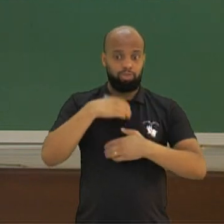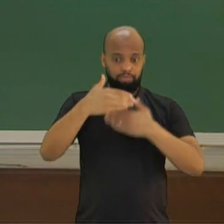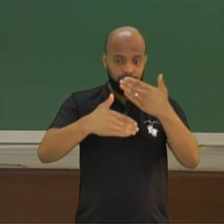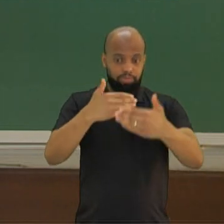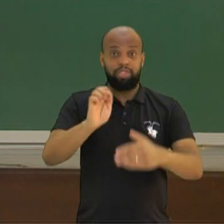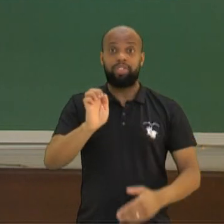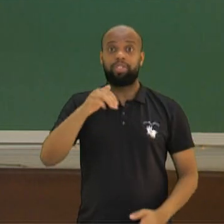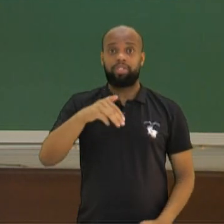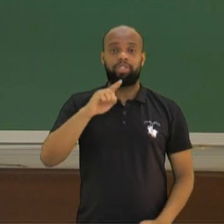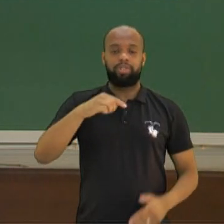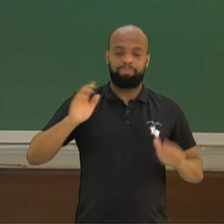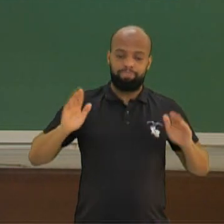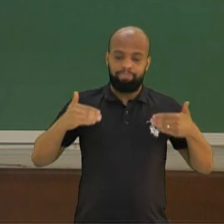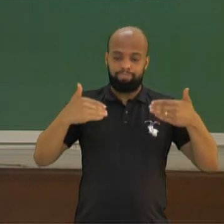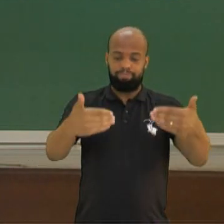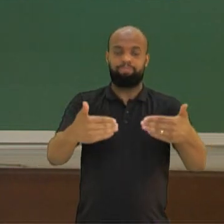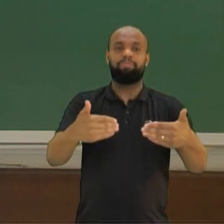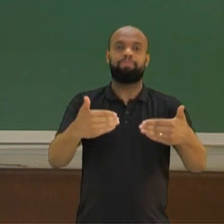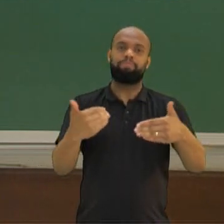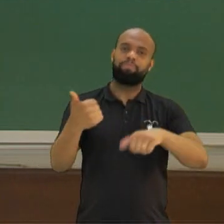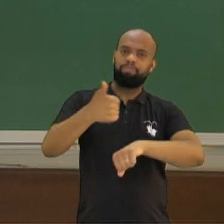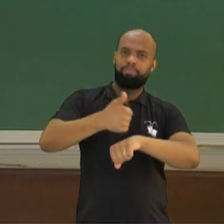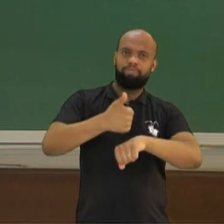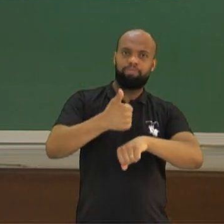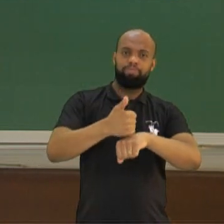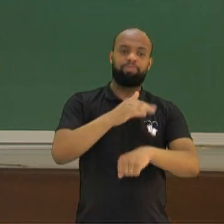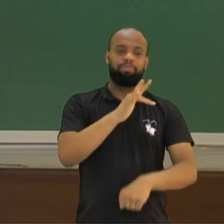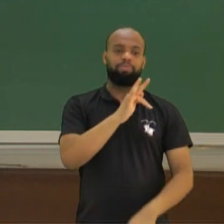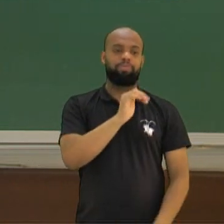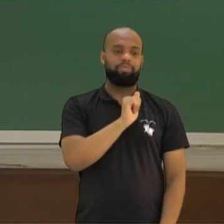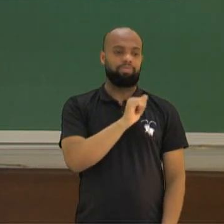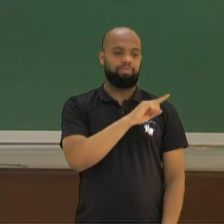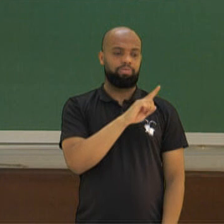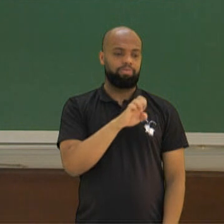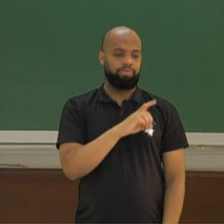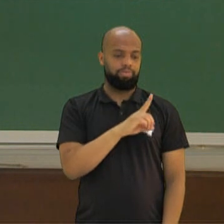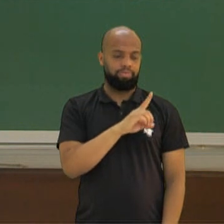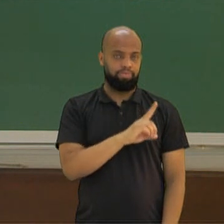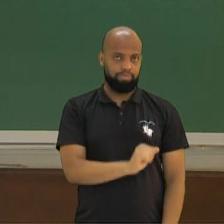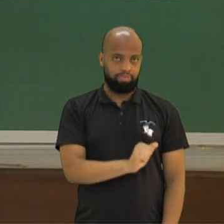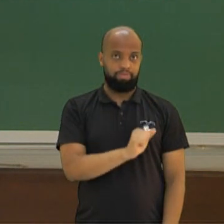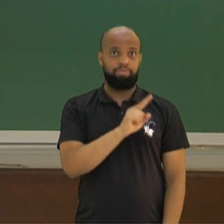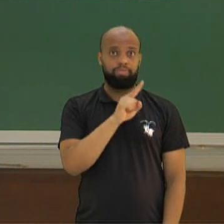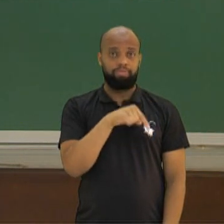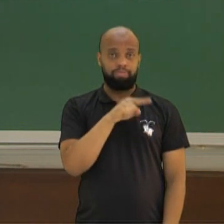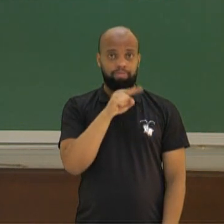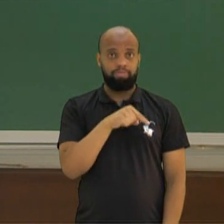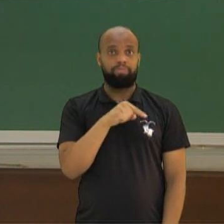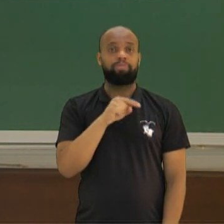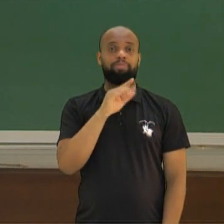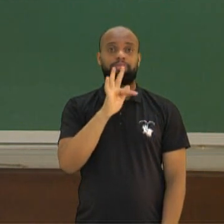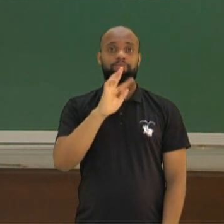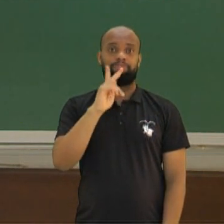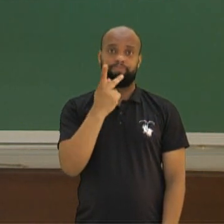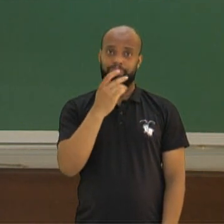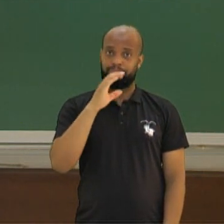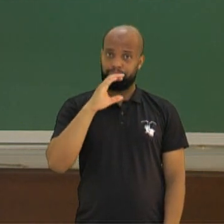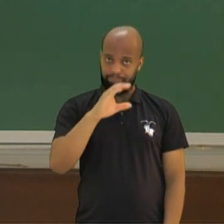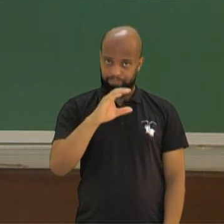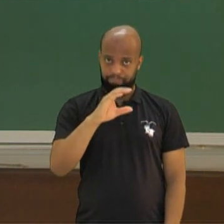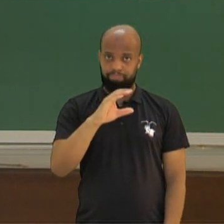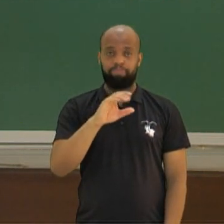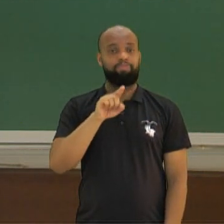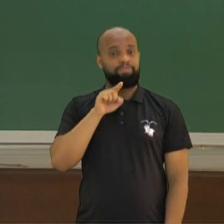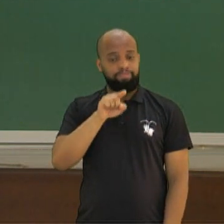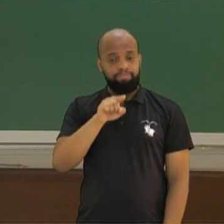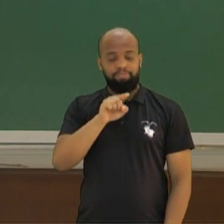ministro chefe da Casa Civil, ministro do Itamar Franco, que é o Fernando Henrique Cardoso, que torna-se